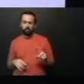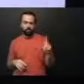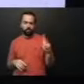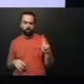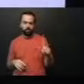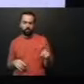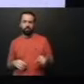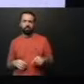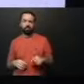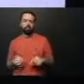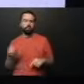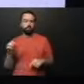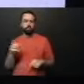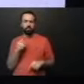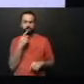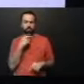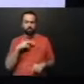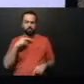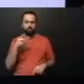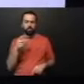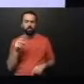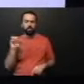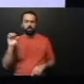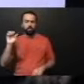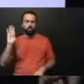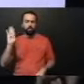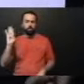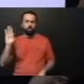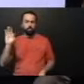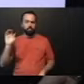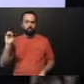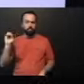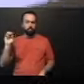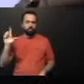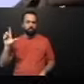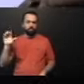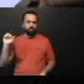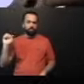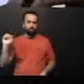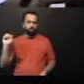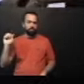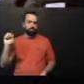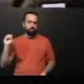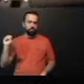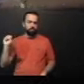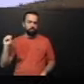diz bolas. Que sentimento ela demonstra quando ela fala, ora, bolas!